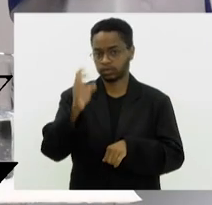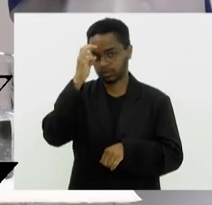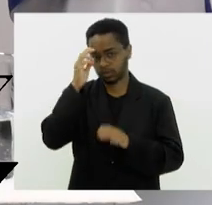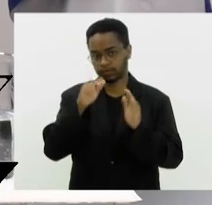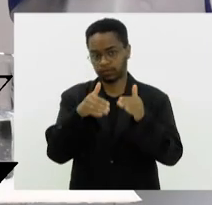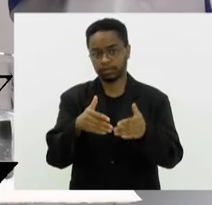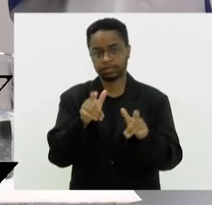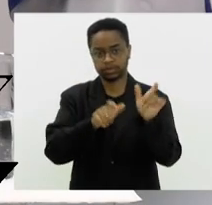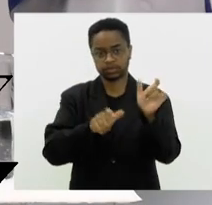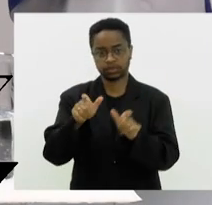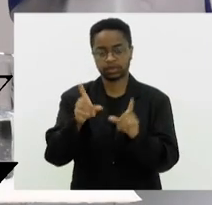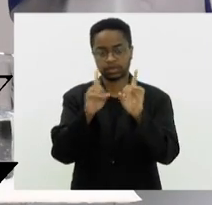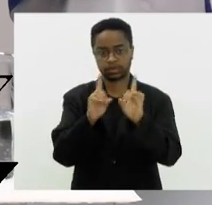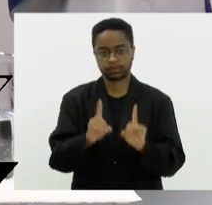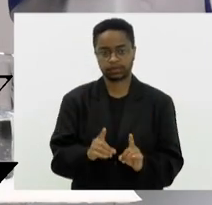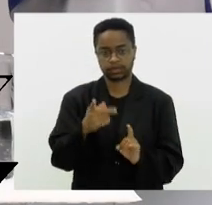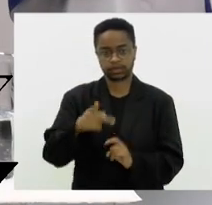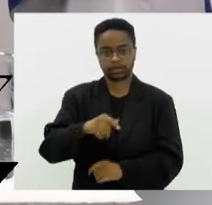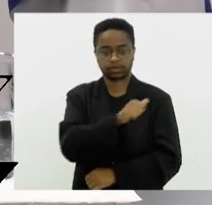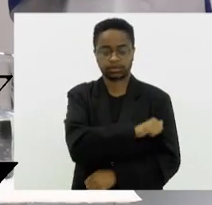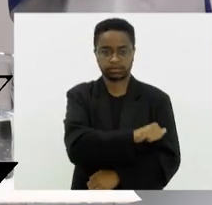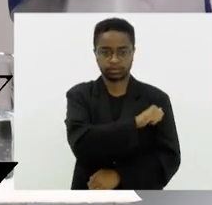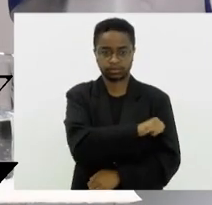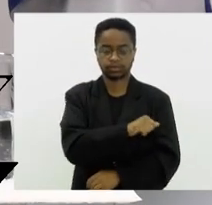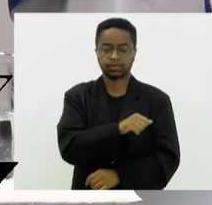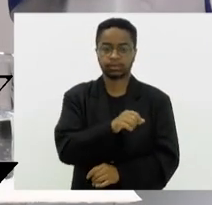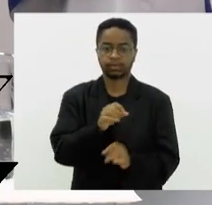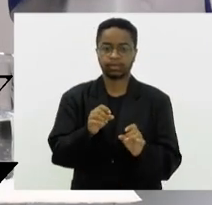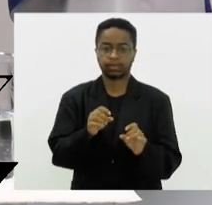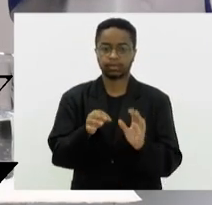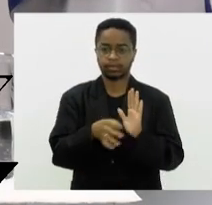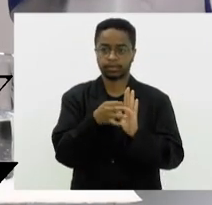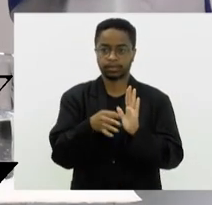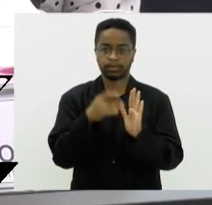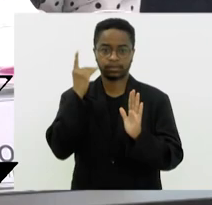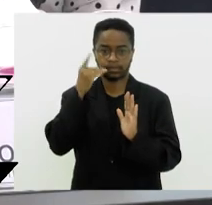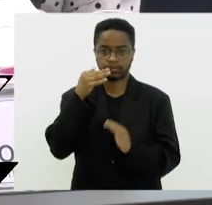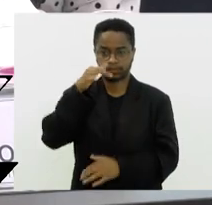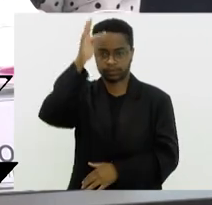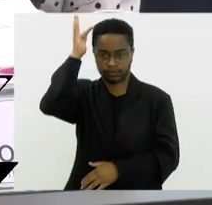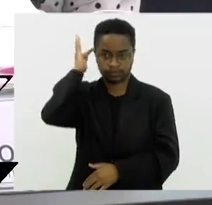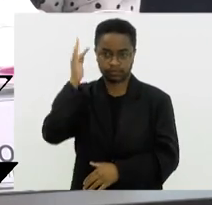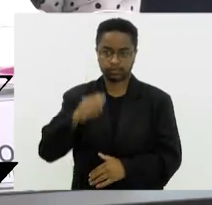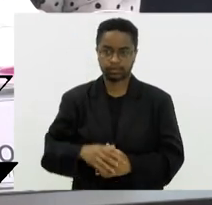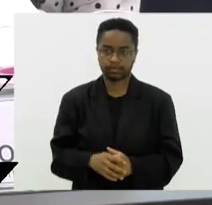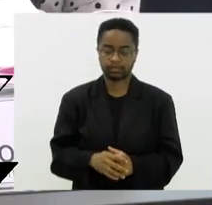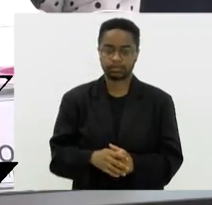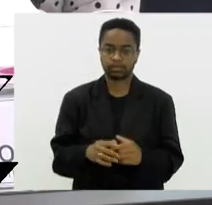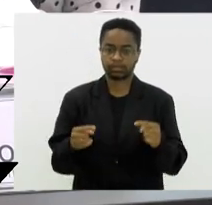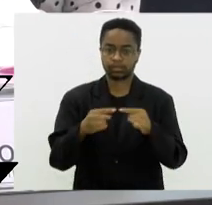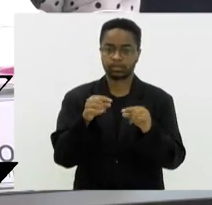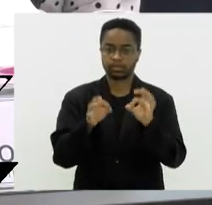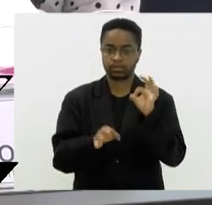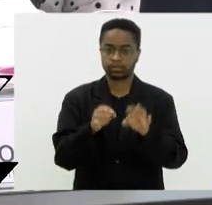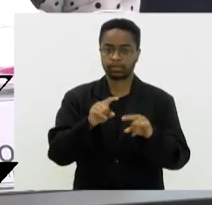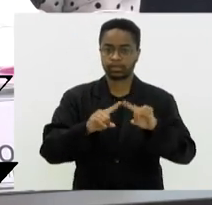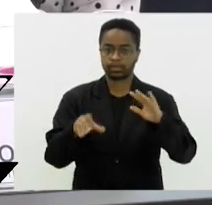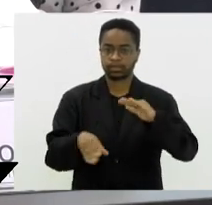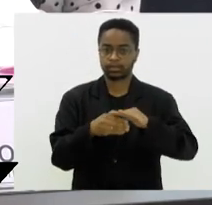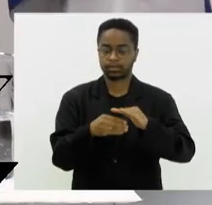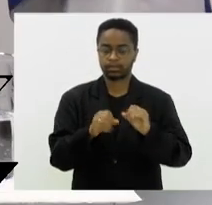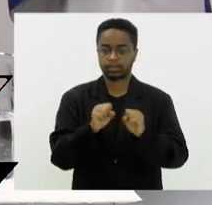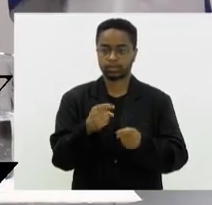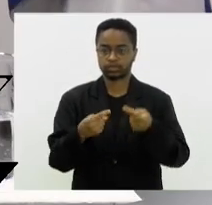com Necessidades Especiais no âmbito do Estado do Rio de Janeiro. Para aparecer, deputado relator Fred Pacheco. Aparecer pela juridicidade com emendas.